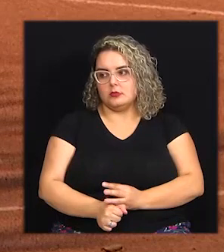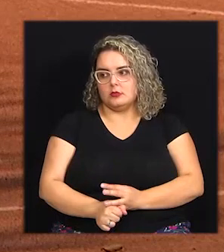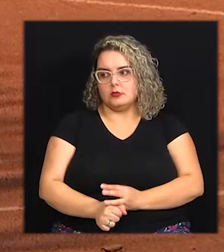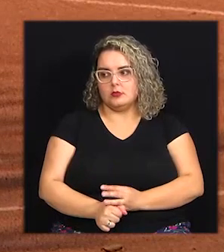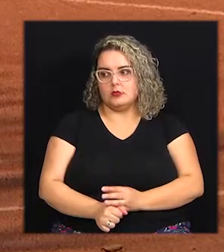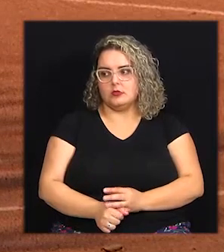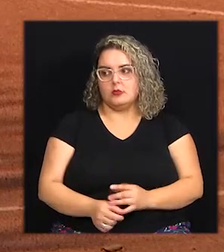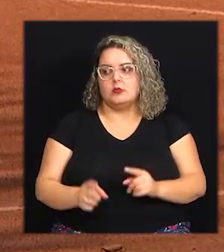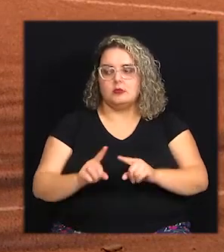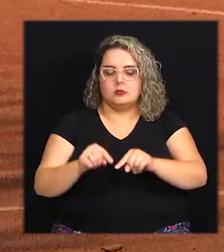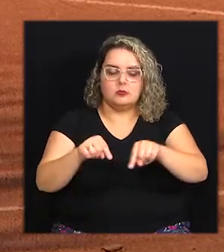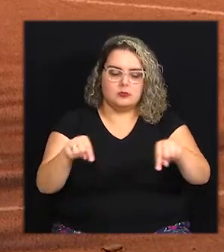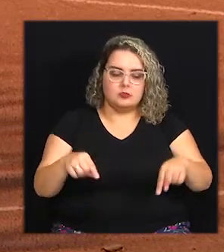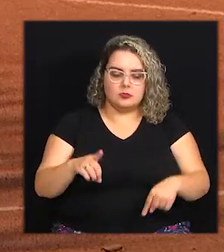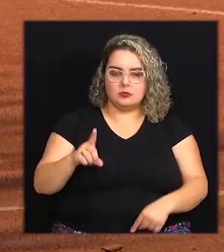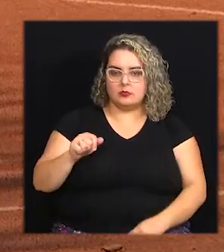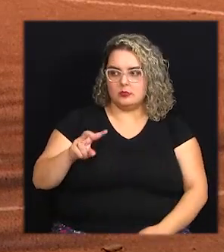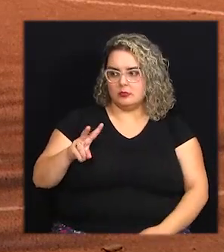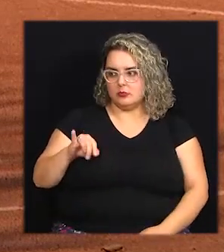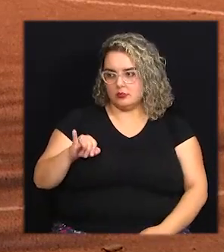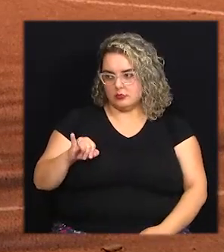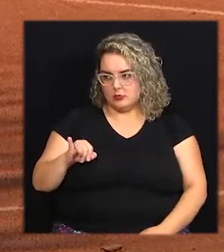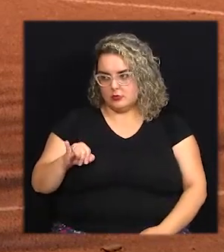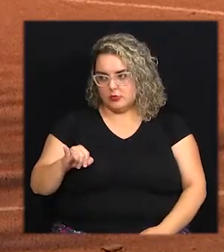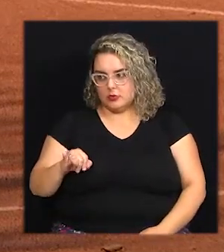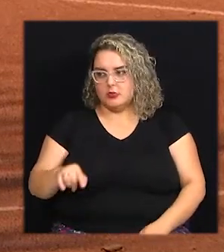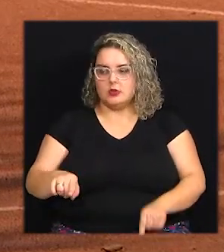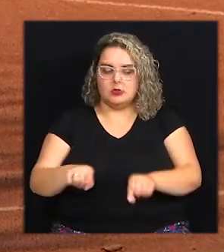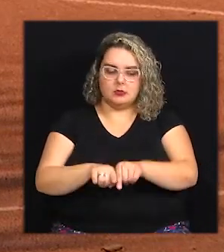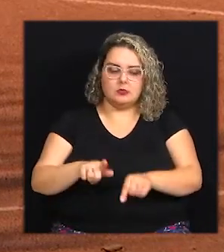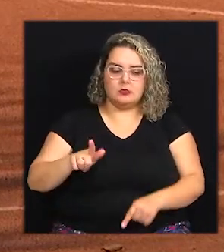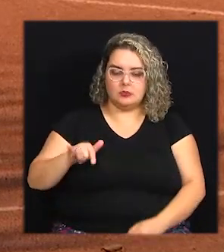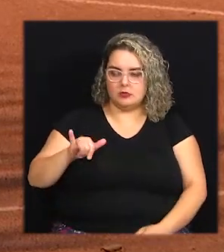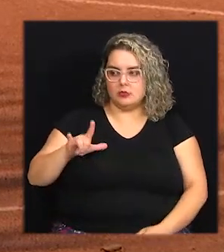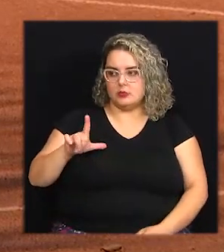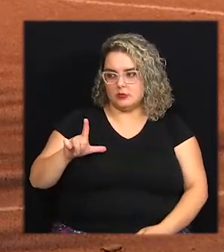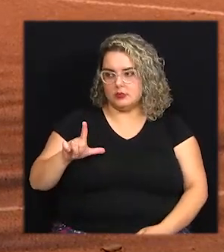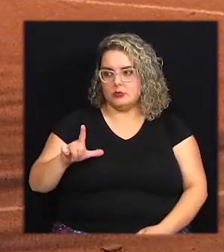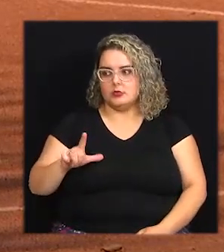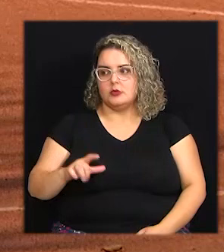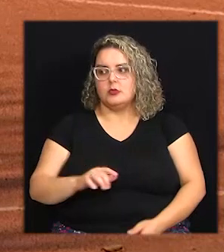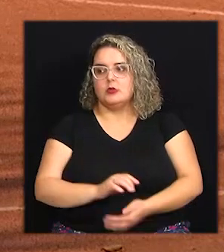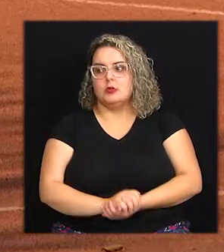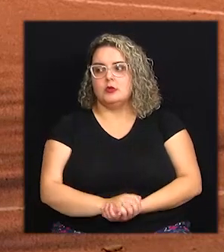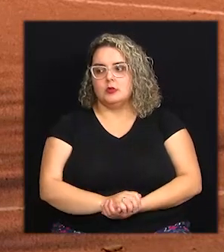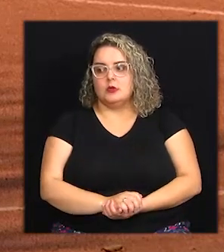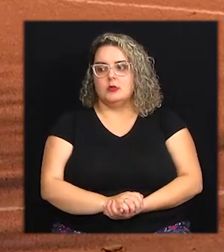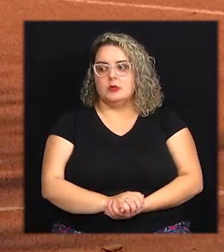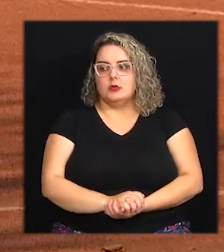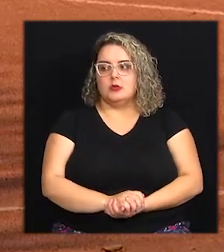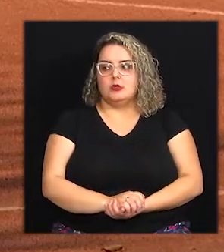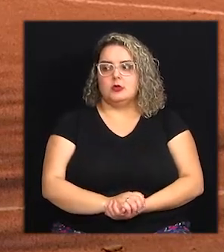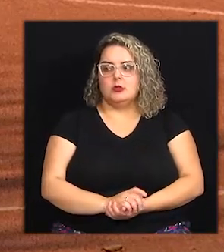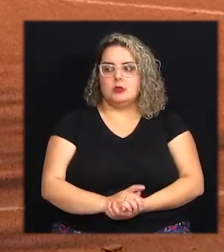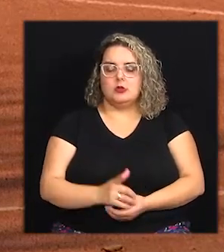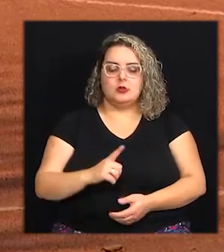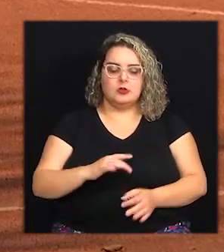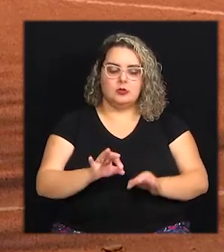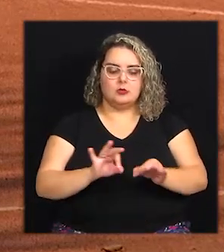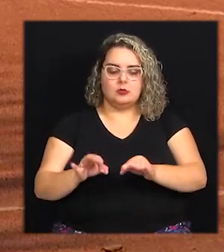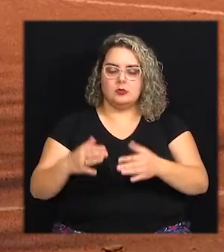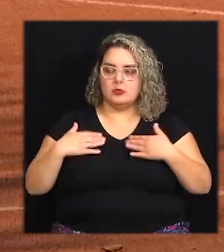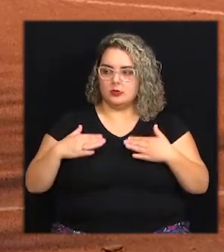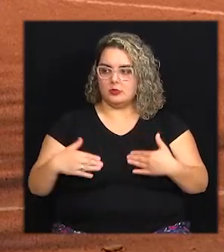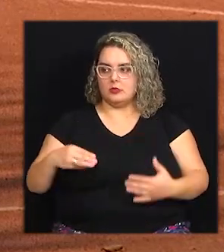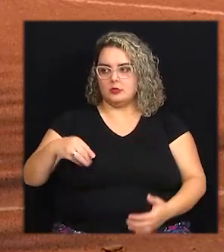Os que ficam mais comigo em quadra é o Davi Carmona e o Gil Costa. Tem o meu preparador físico,